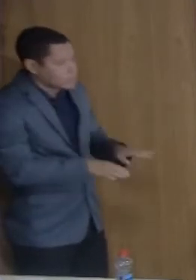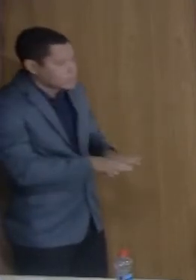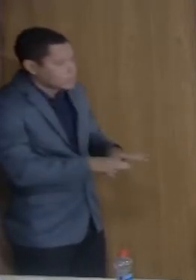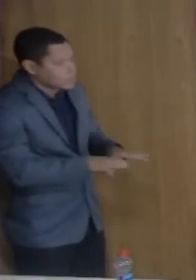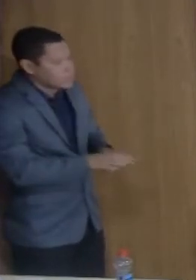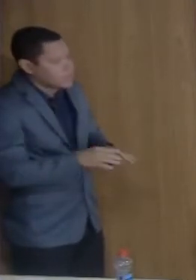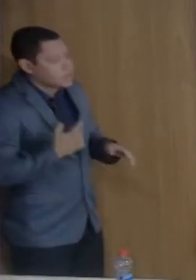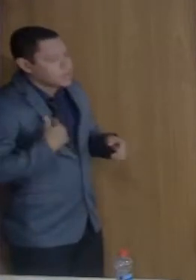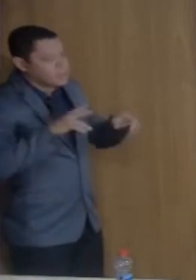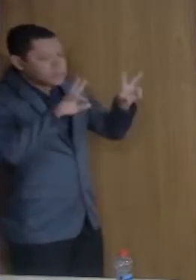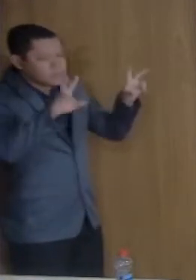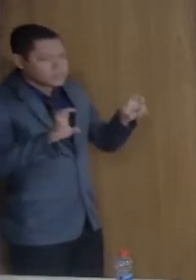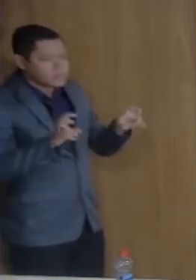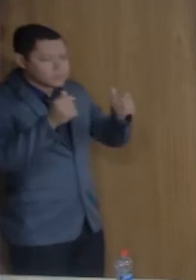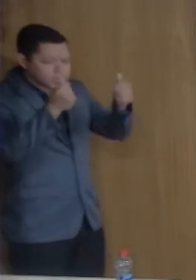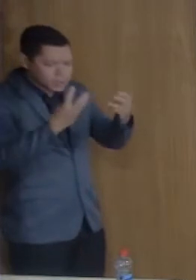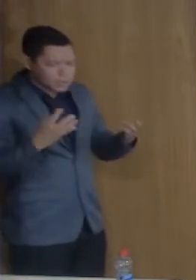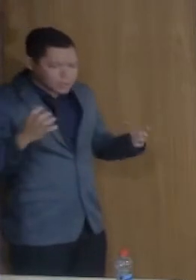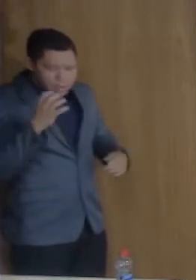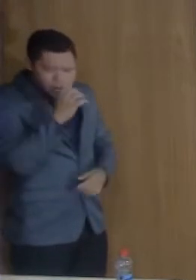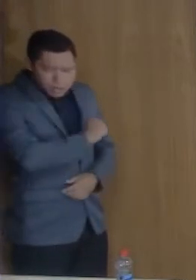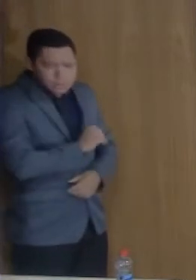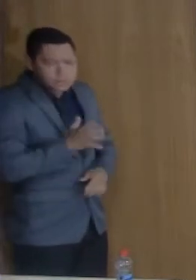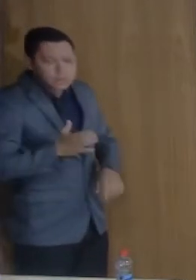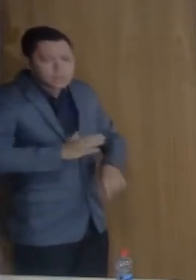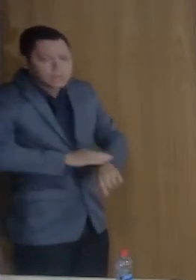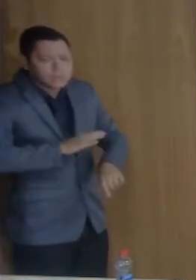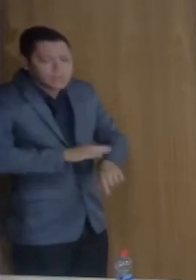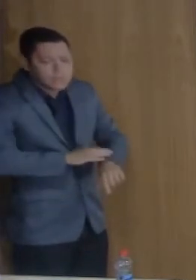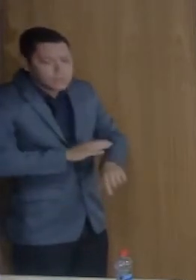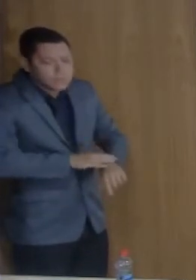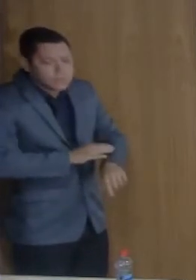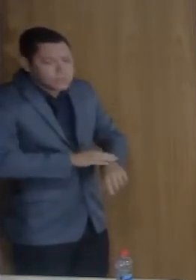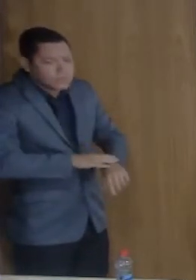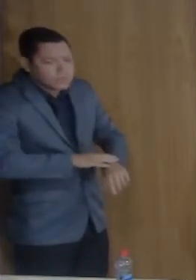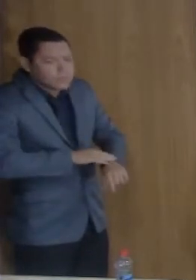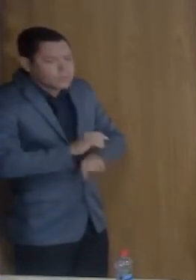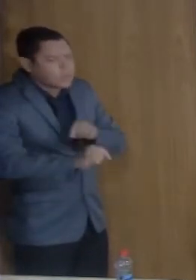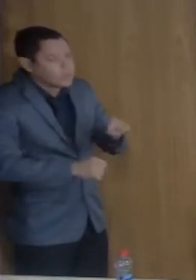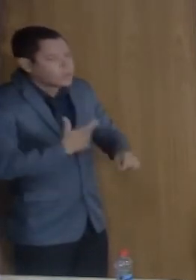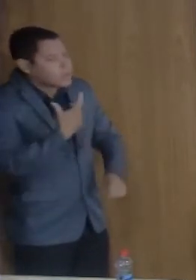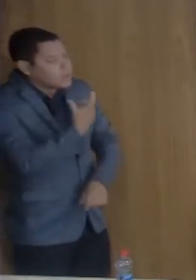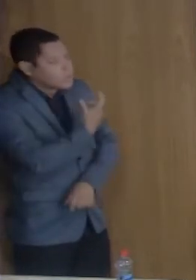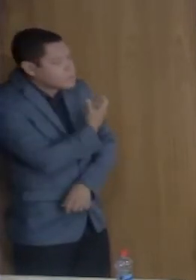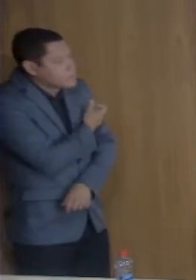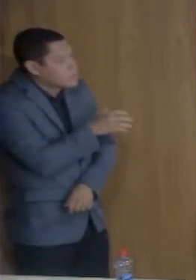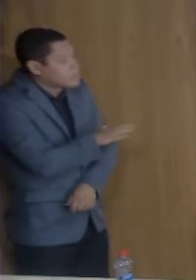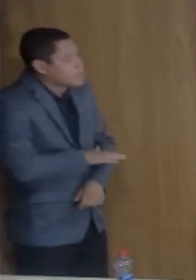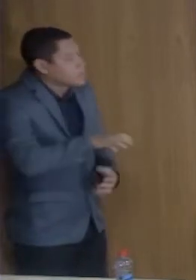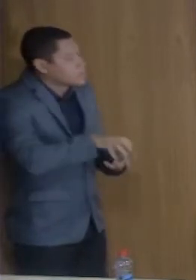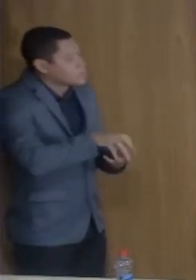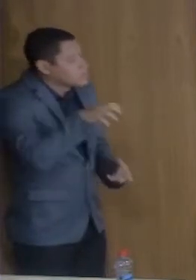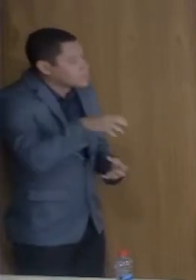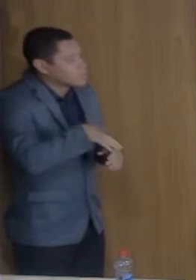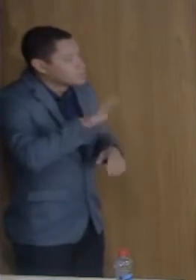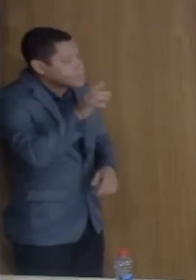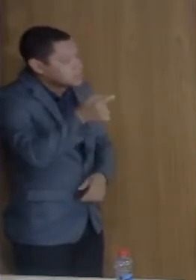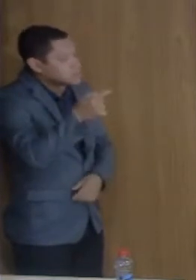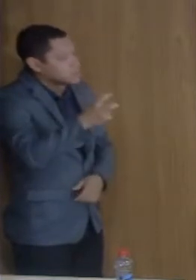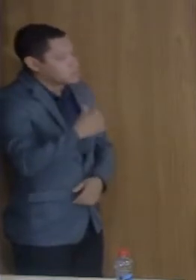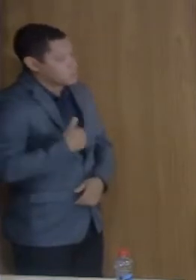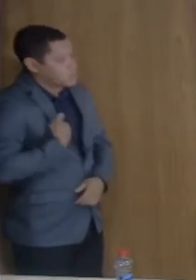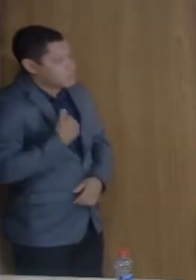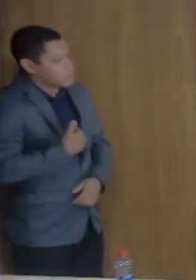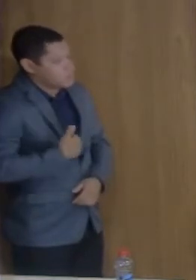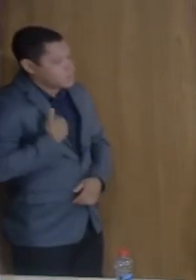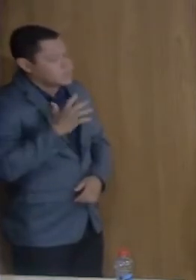fazer um parêntese para dizer que entramos na fase agora de vacinação dos nossos idosos acima de 75 anos.